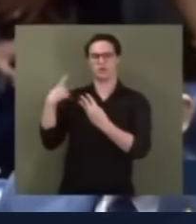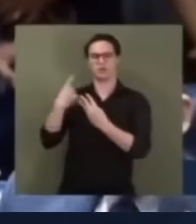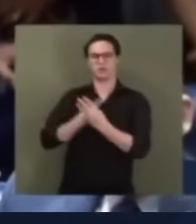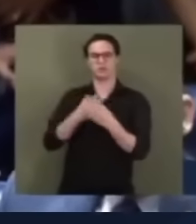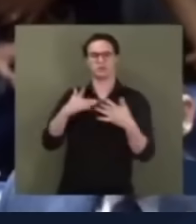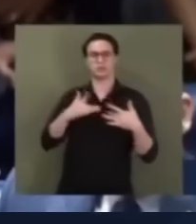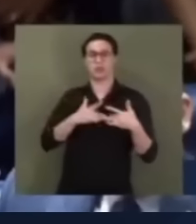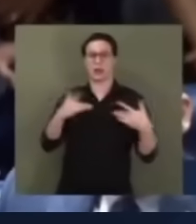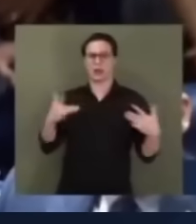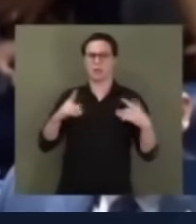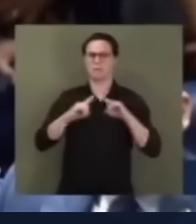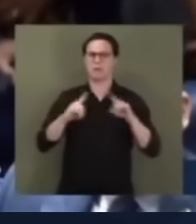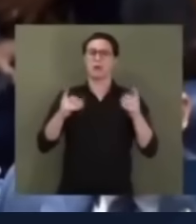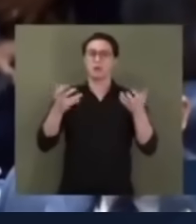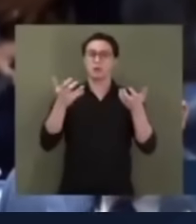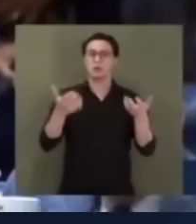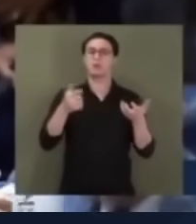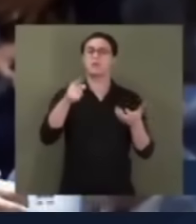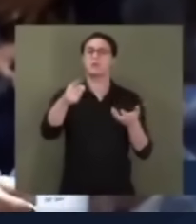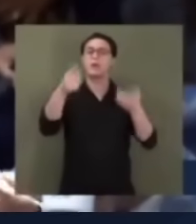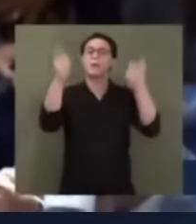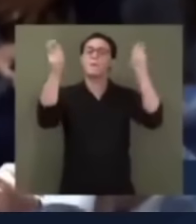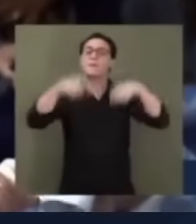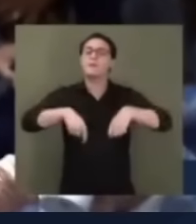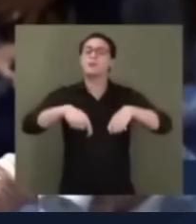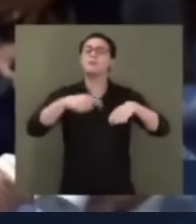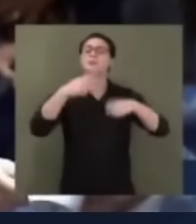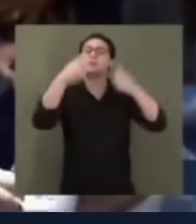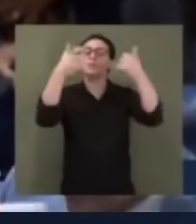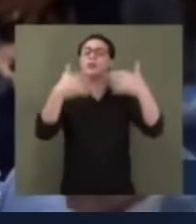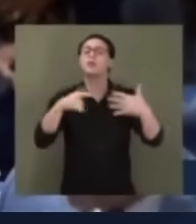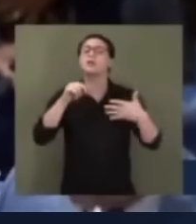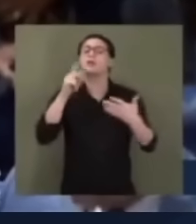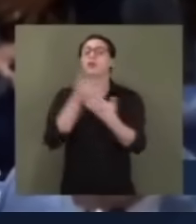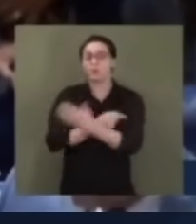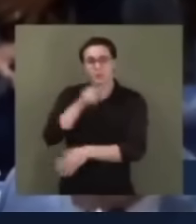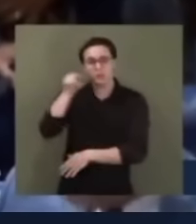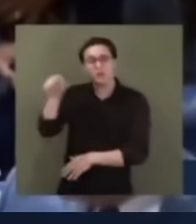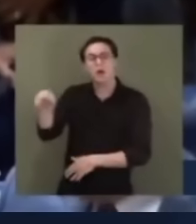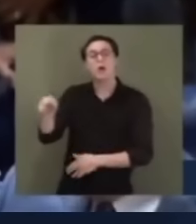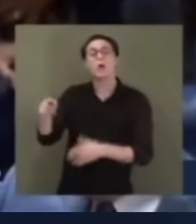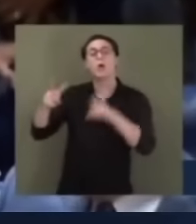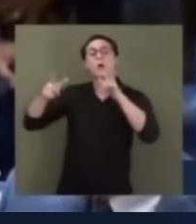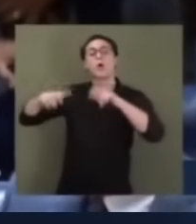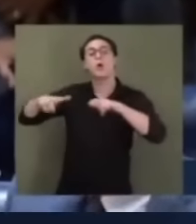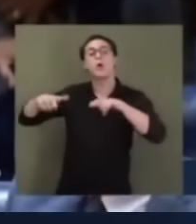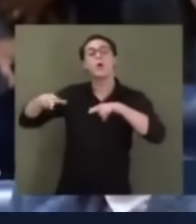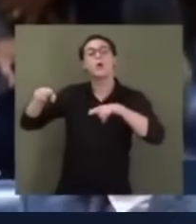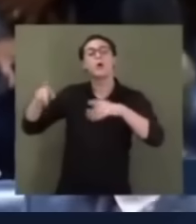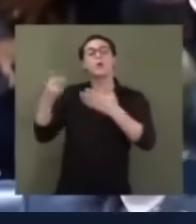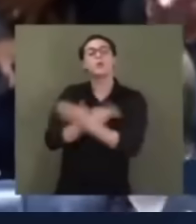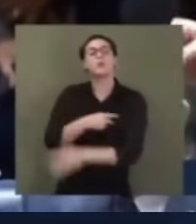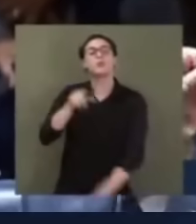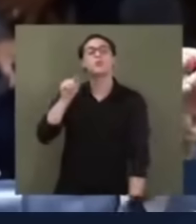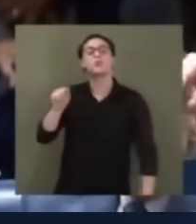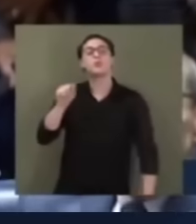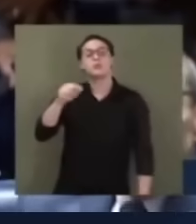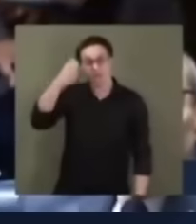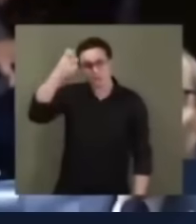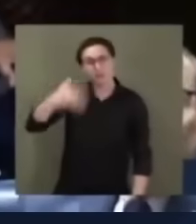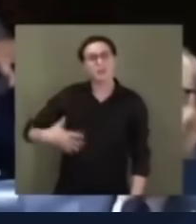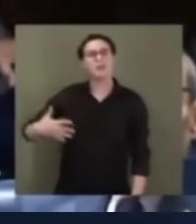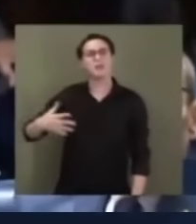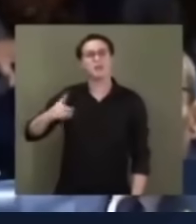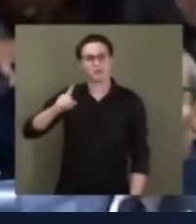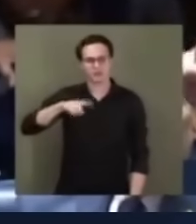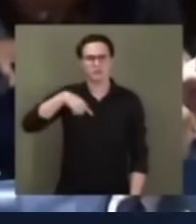aconteceu agora eu quero que vossa excelência me tipifique o que que tá acontecendo lá hoje e depois eu vou falar sobre esse assunto e vou